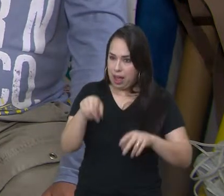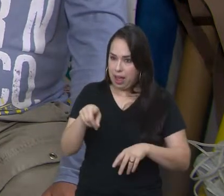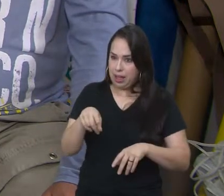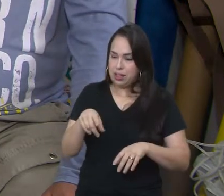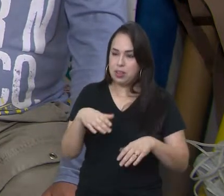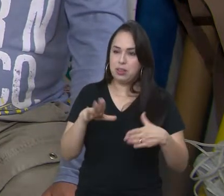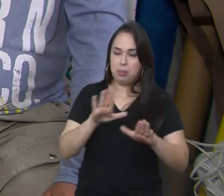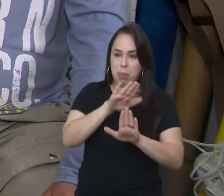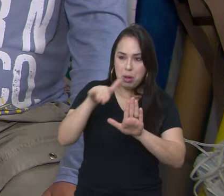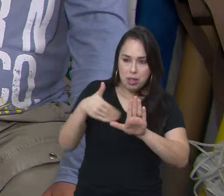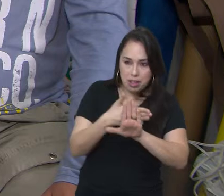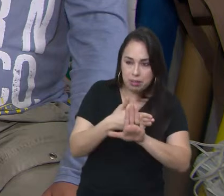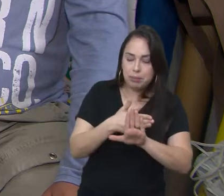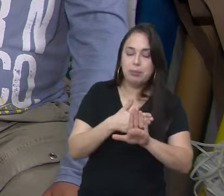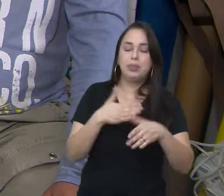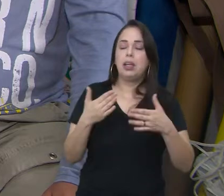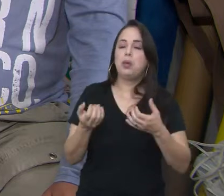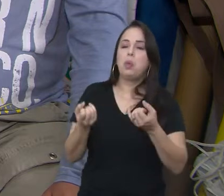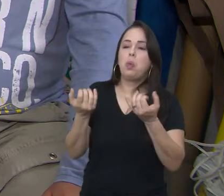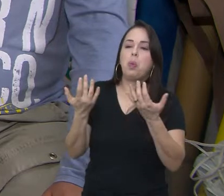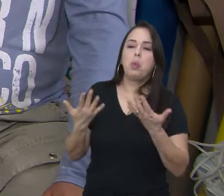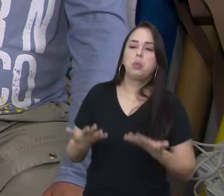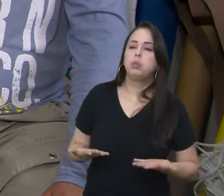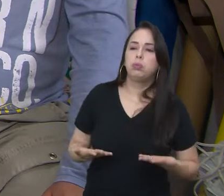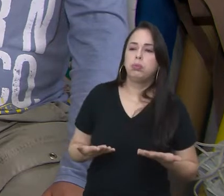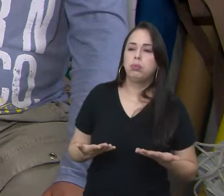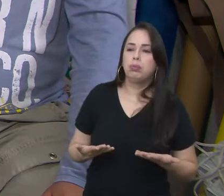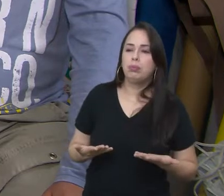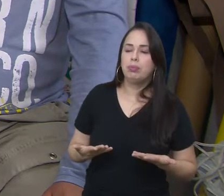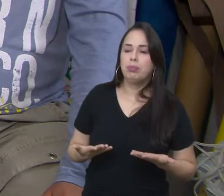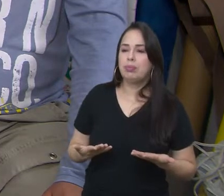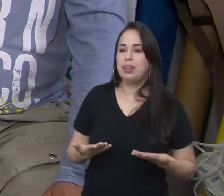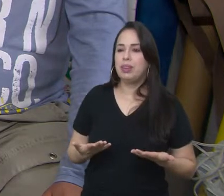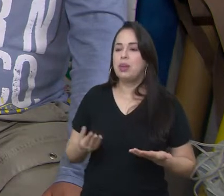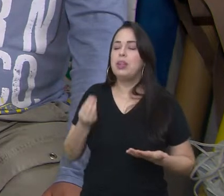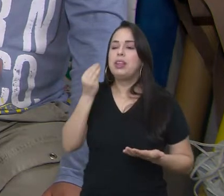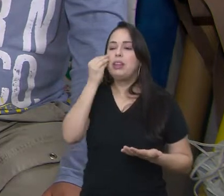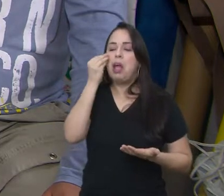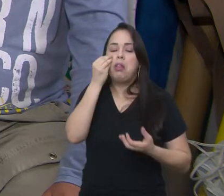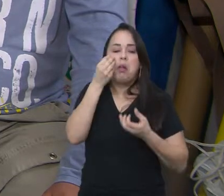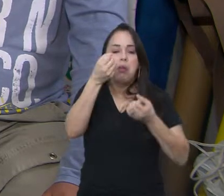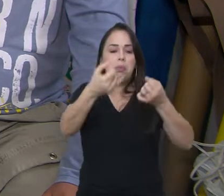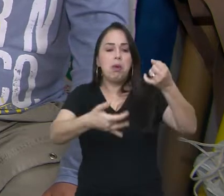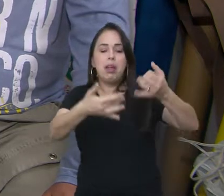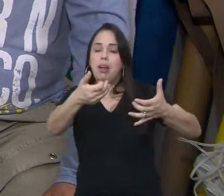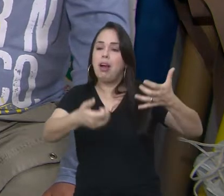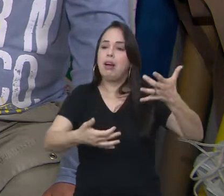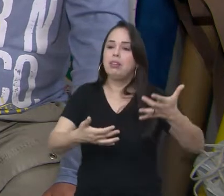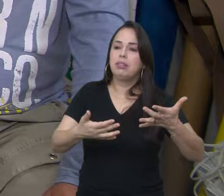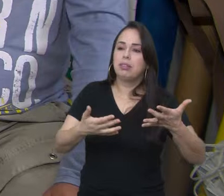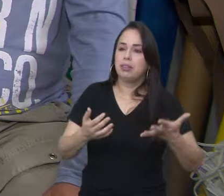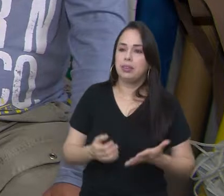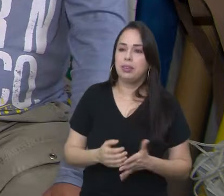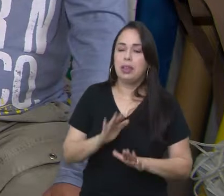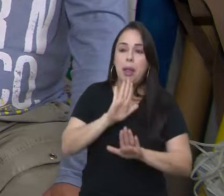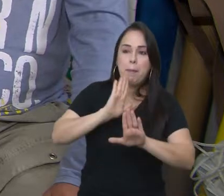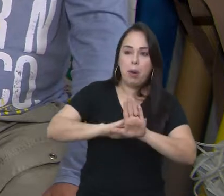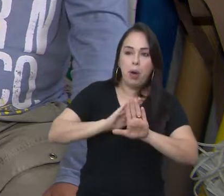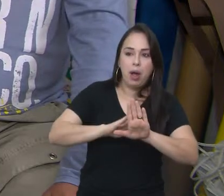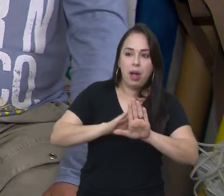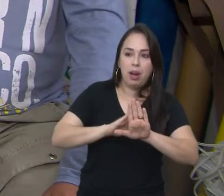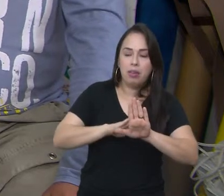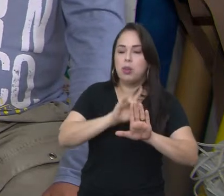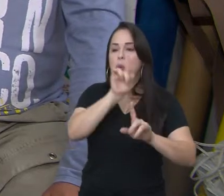Quais são as mensagens, então? Explica pra gente que você tenta levar para as crianças, que você leva para as crianças, sobre,